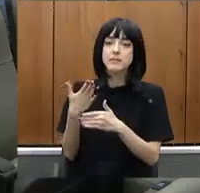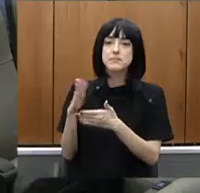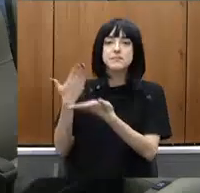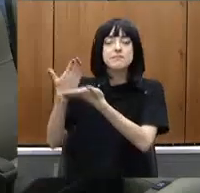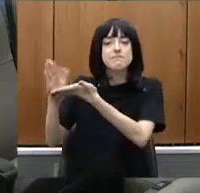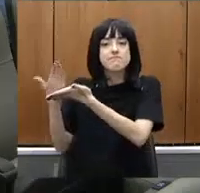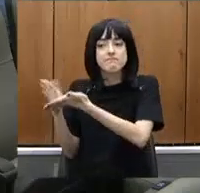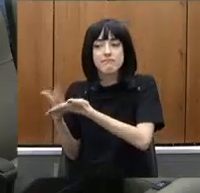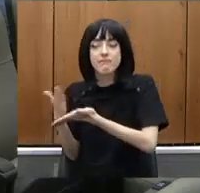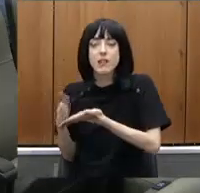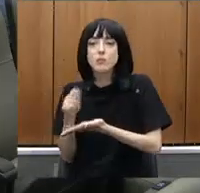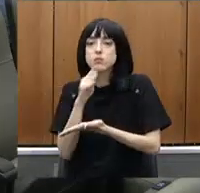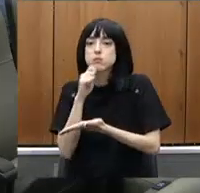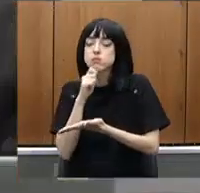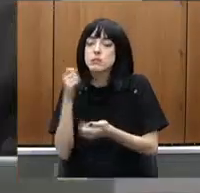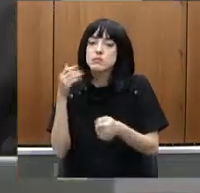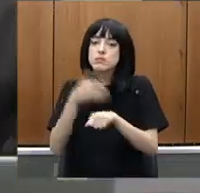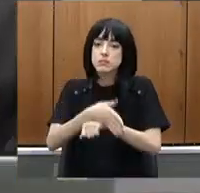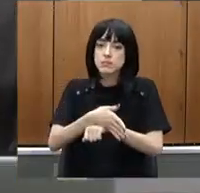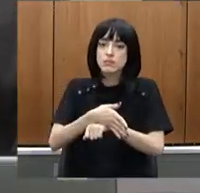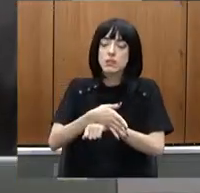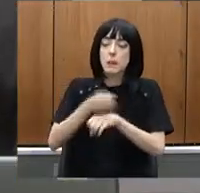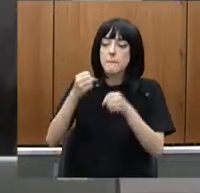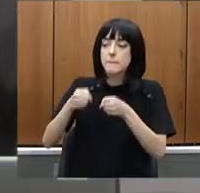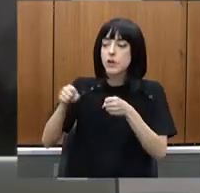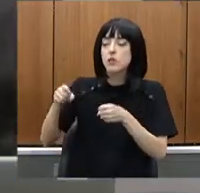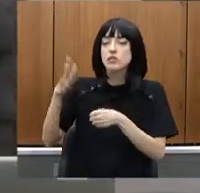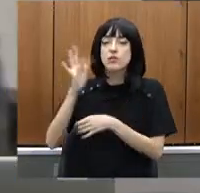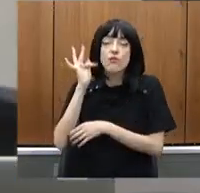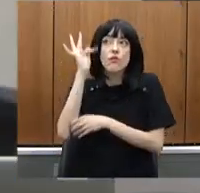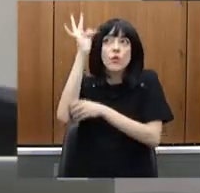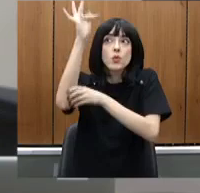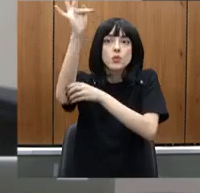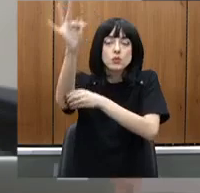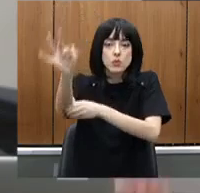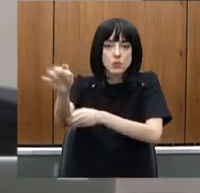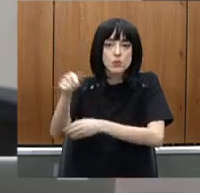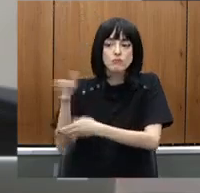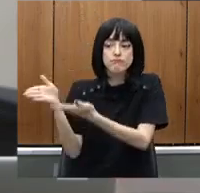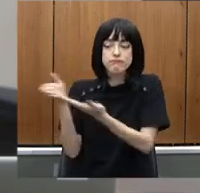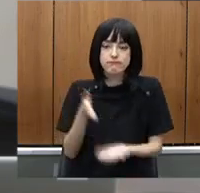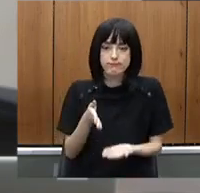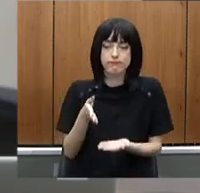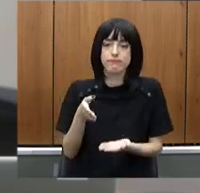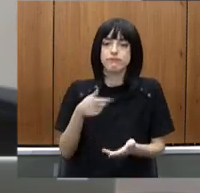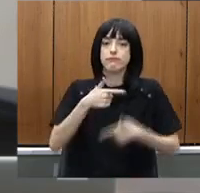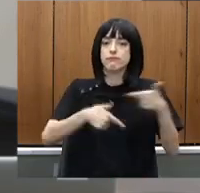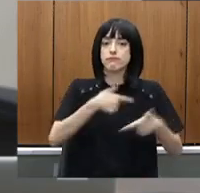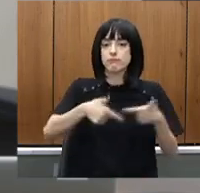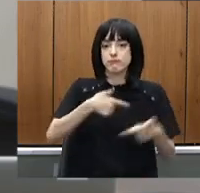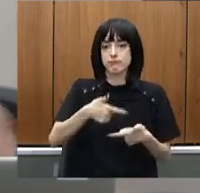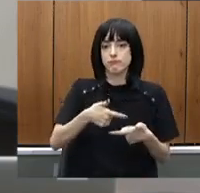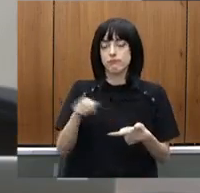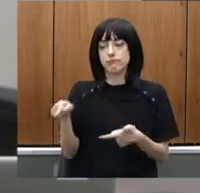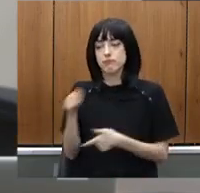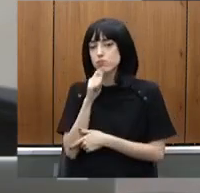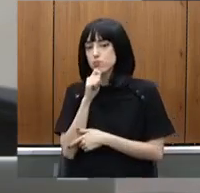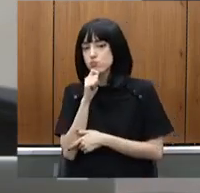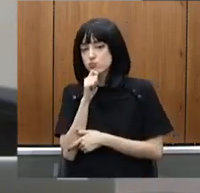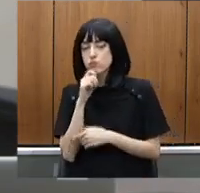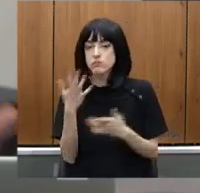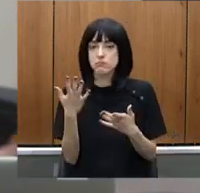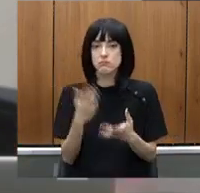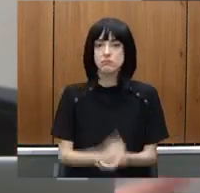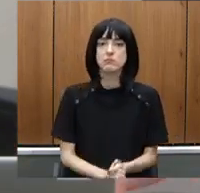mais adiante Então seria bom né se o senhor não não tinha tentado para